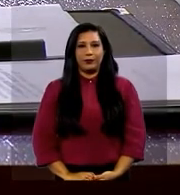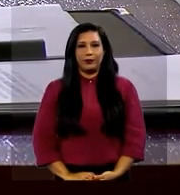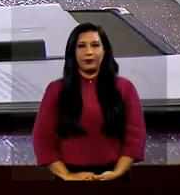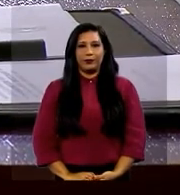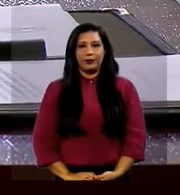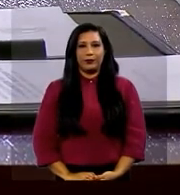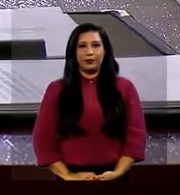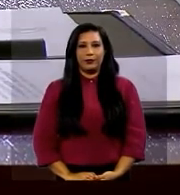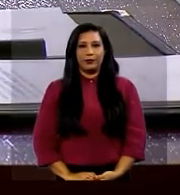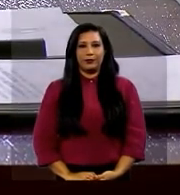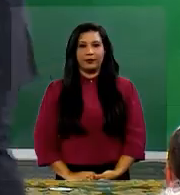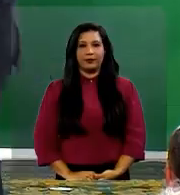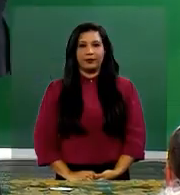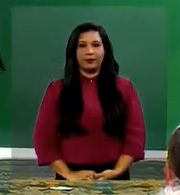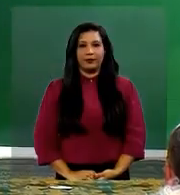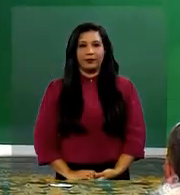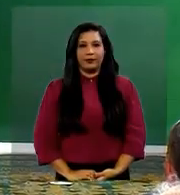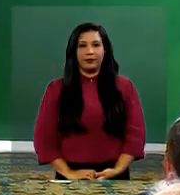Claro, tá tudo certo.